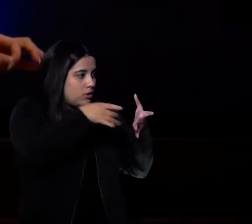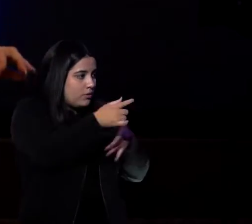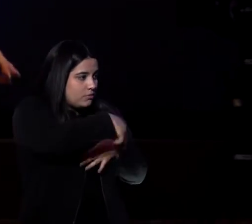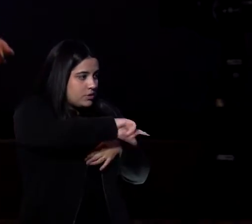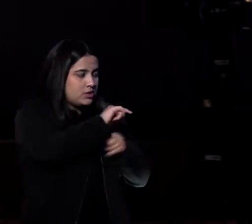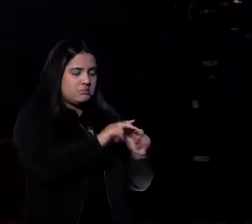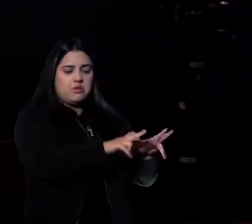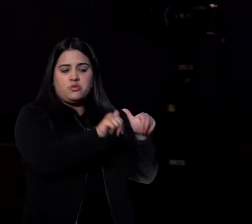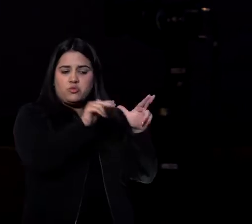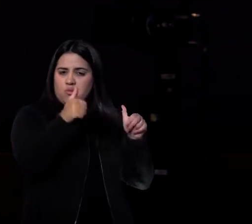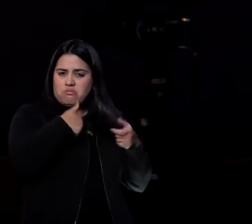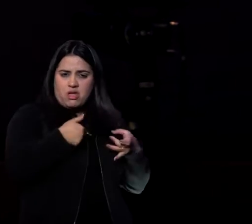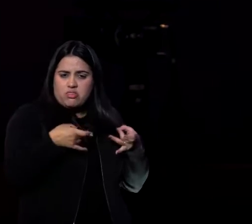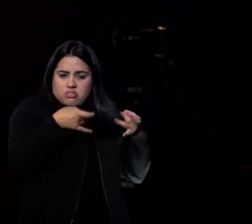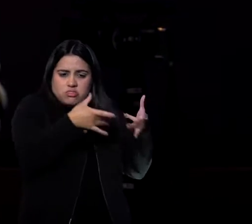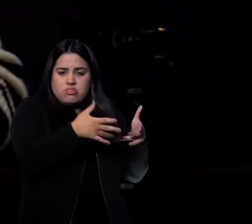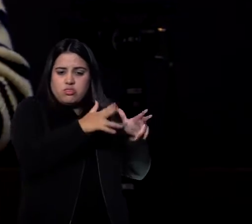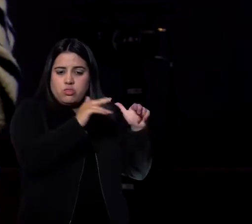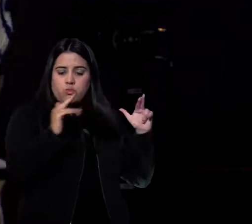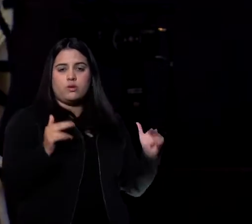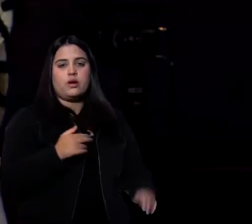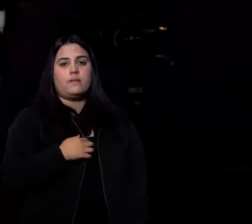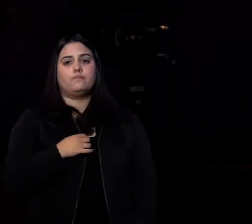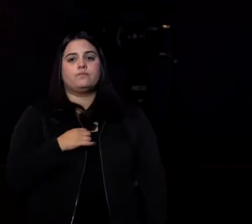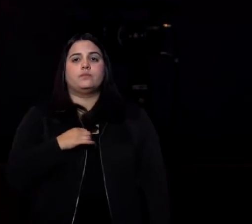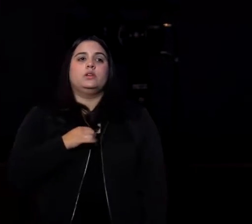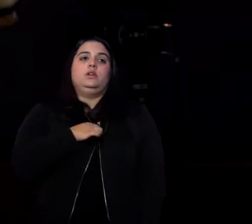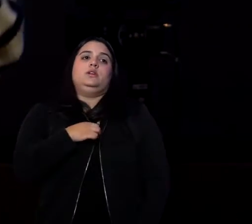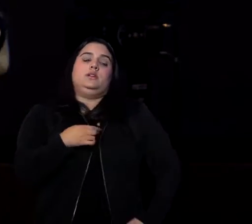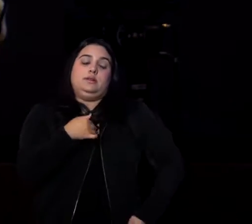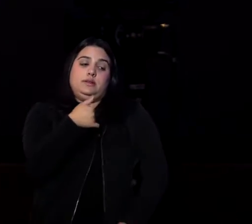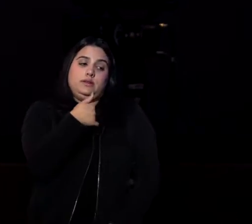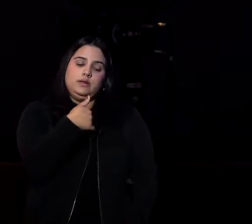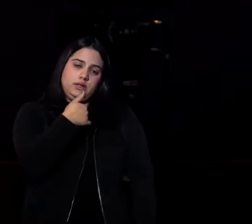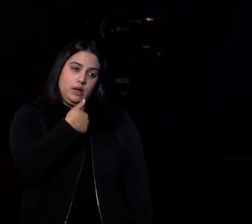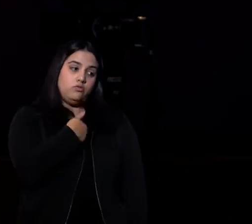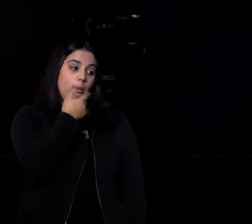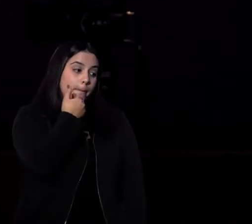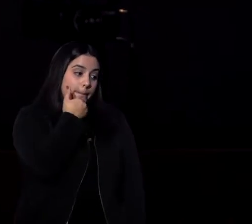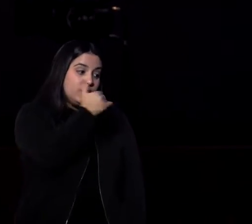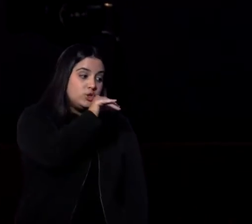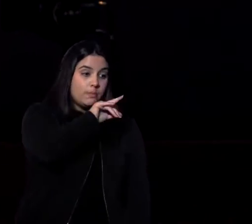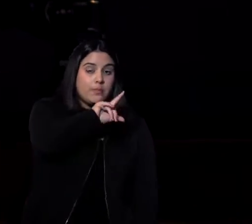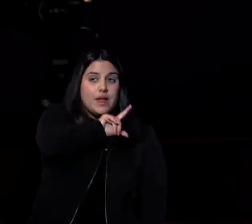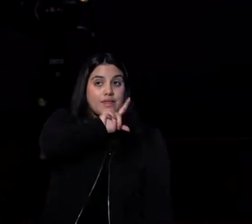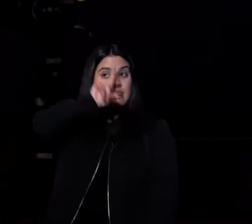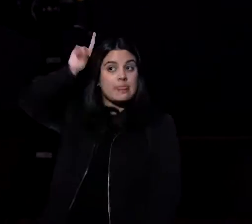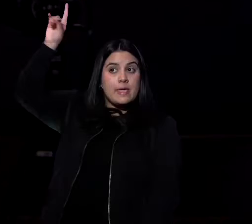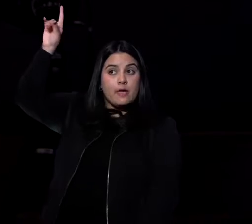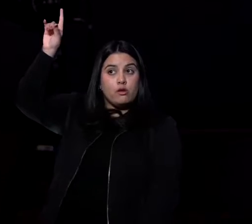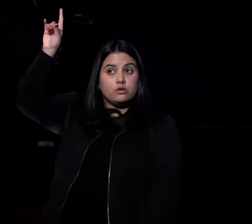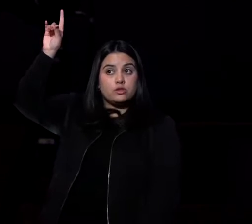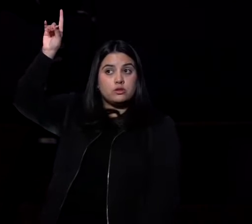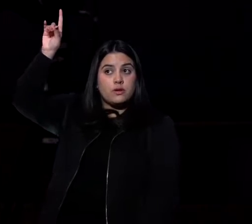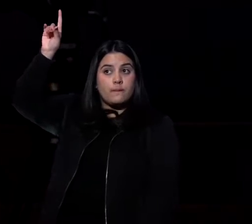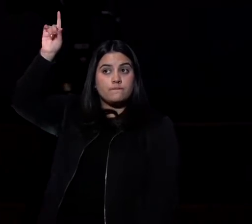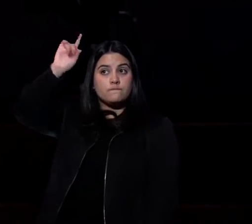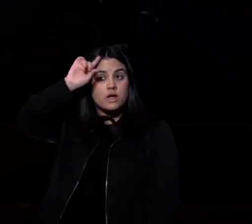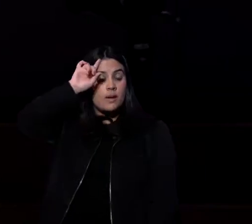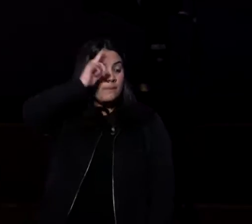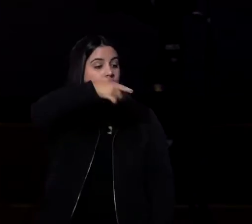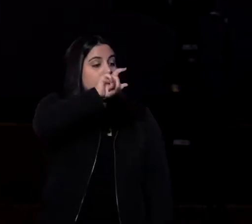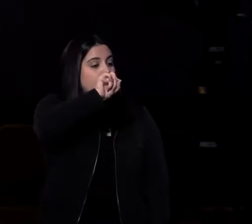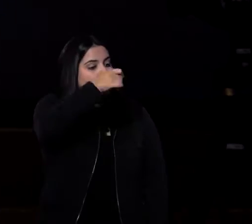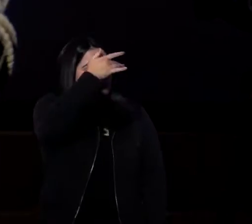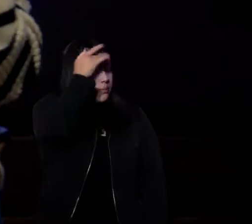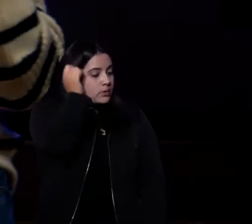abandonar vocês. E eu vou mandar, eu vou pedir, aí ele fala, né? Eu vou pedir para o Pai mandar um conselheiro, um